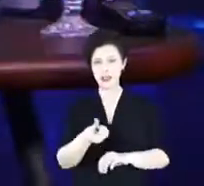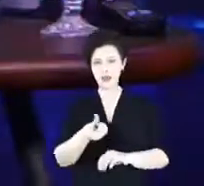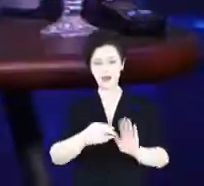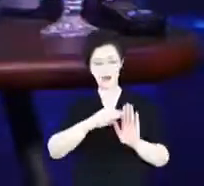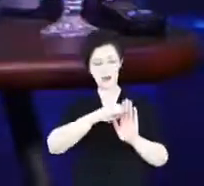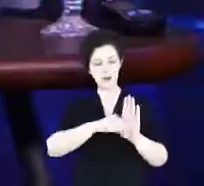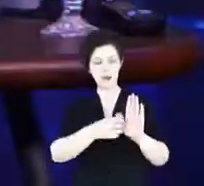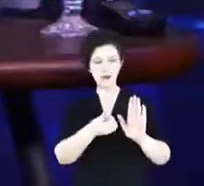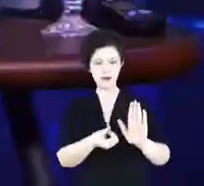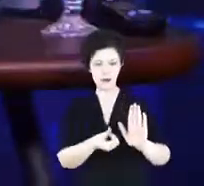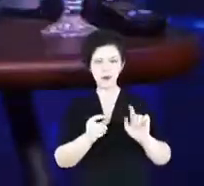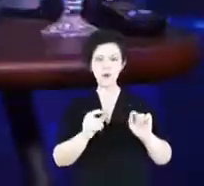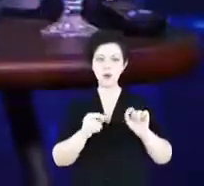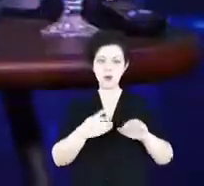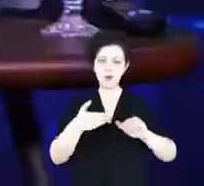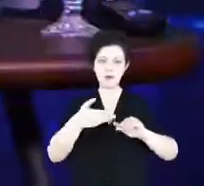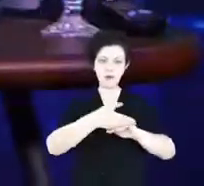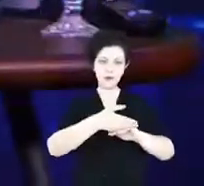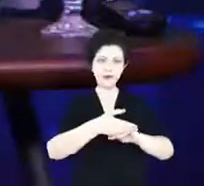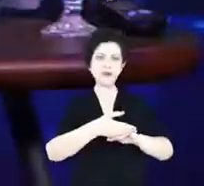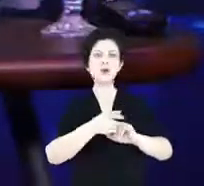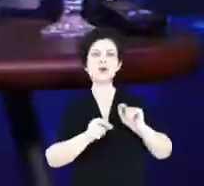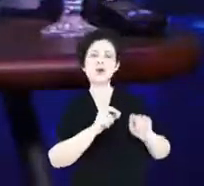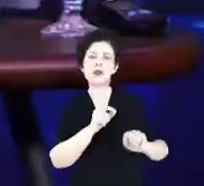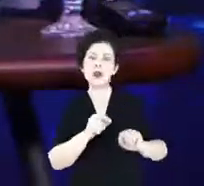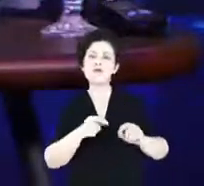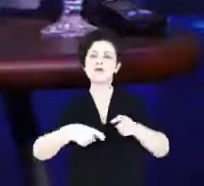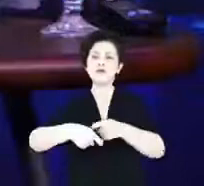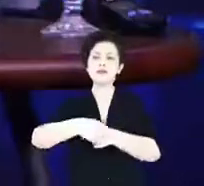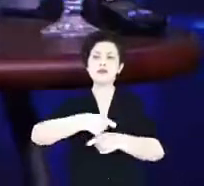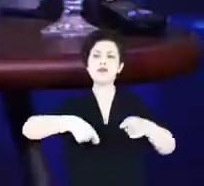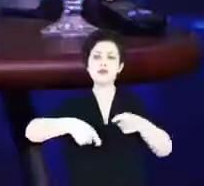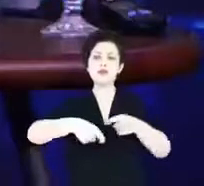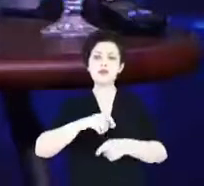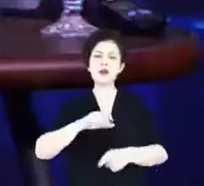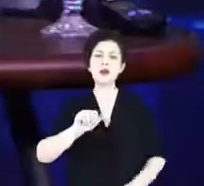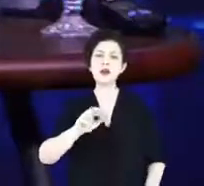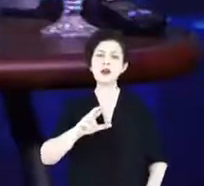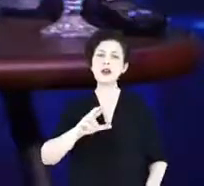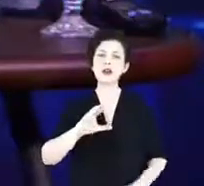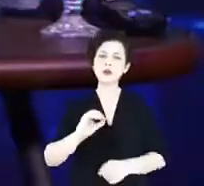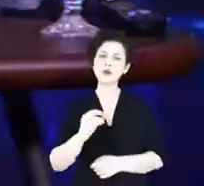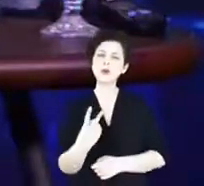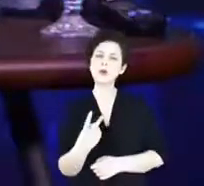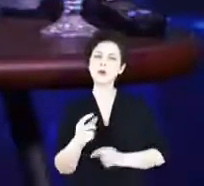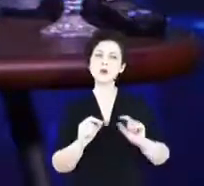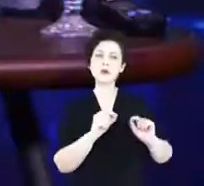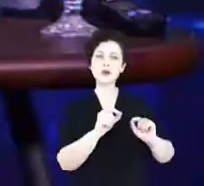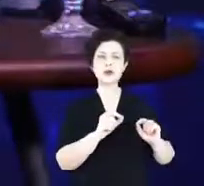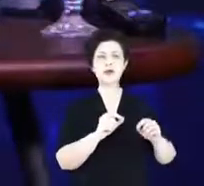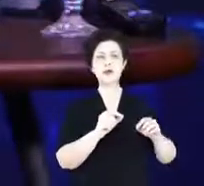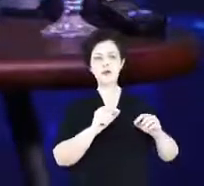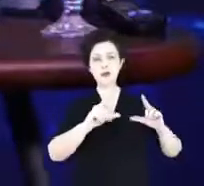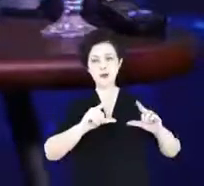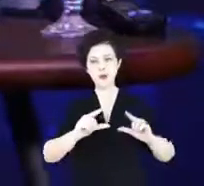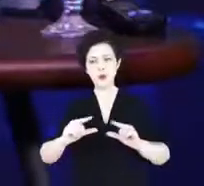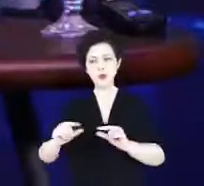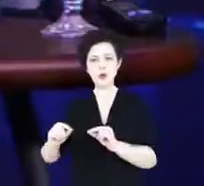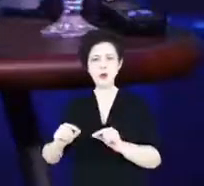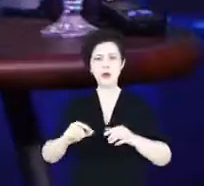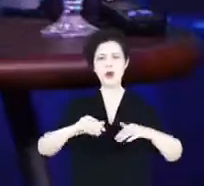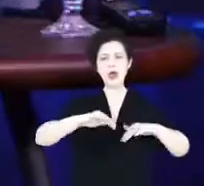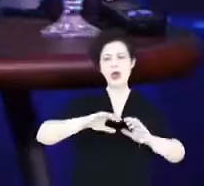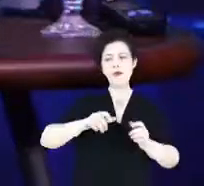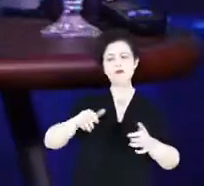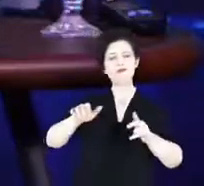introdução do mercado de carbono. Então, o mercado de carbono ele será a saída de mercado para que,